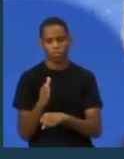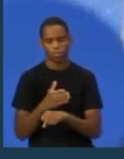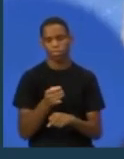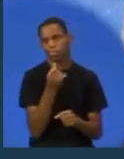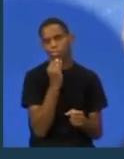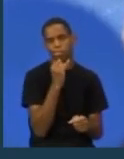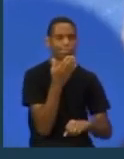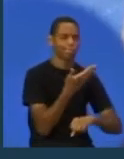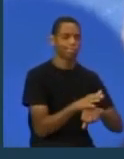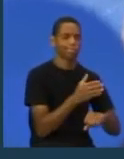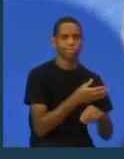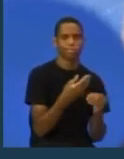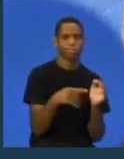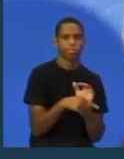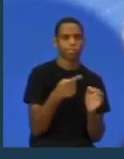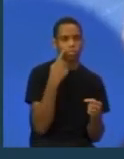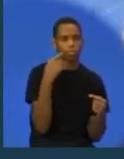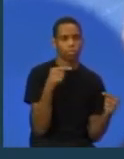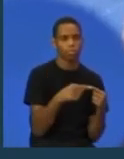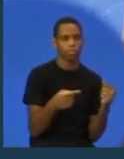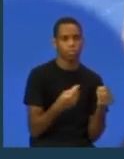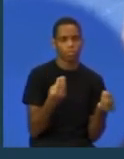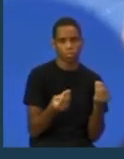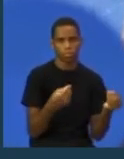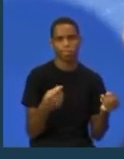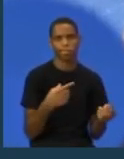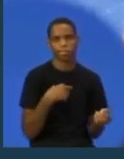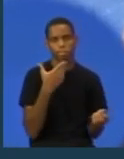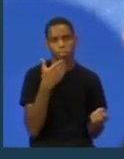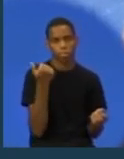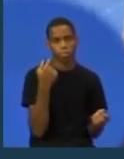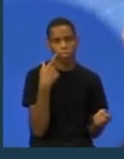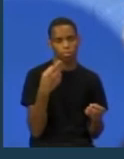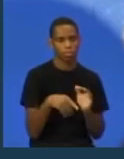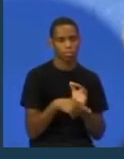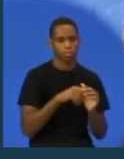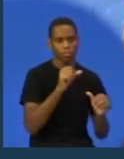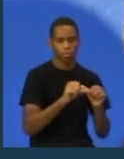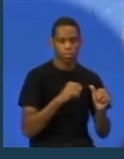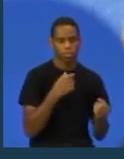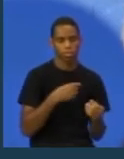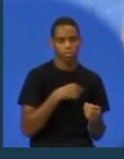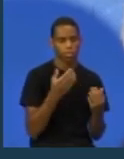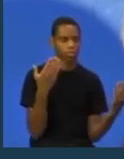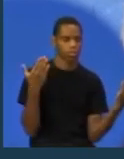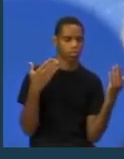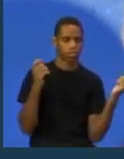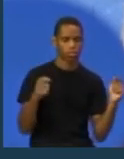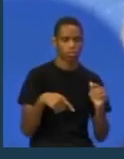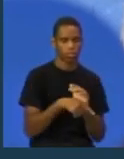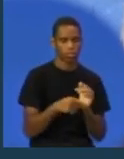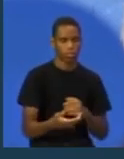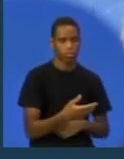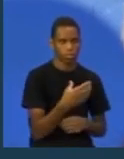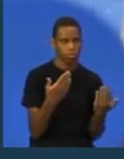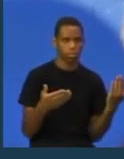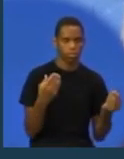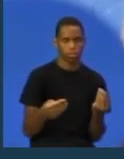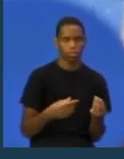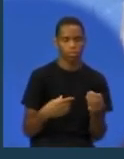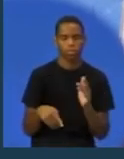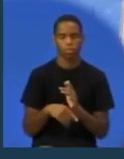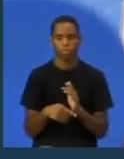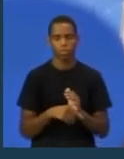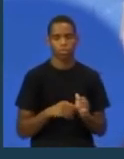saber lá qual é o método mais heterogêneo ou qual é o método mais instável. E aí você utiliza para esse tipo de comparação